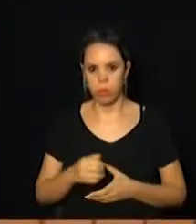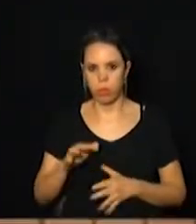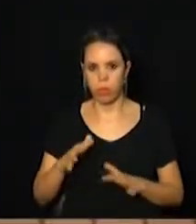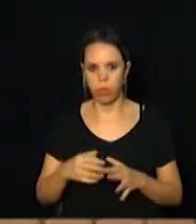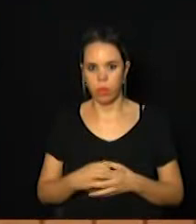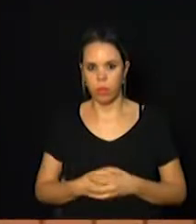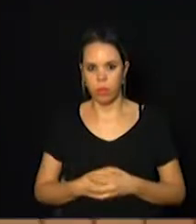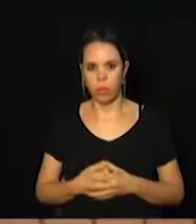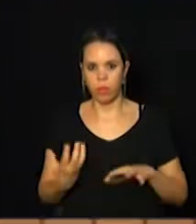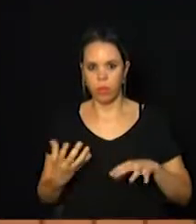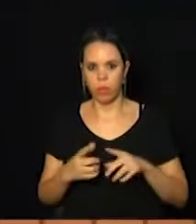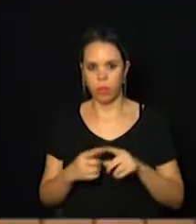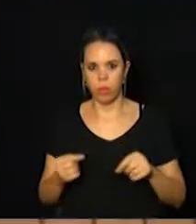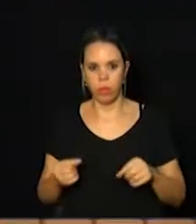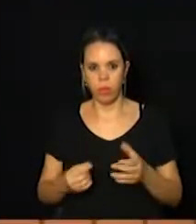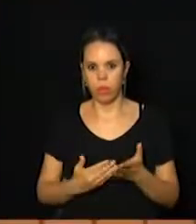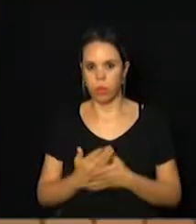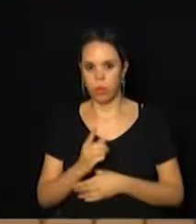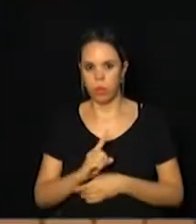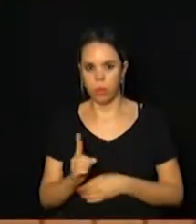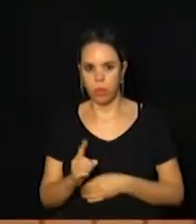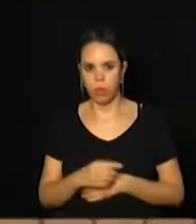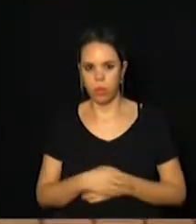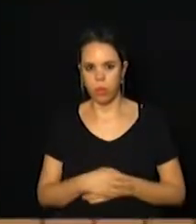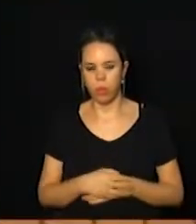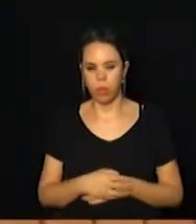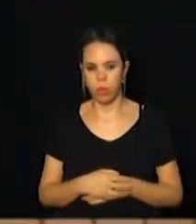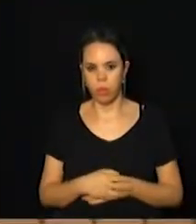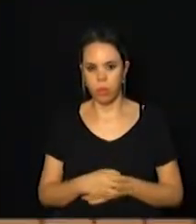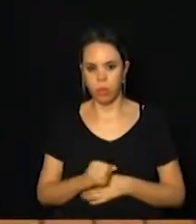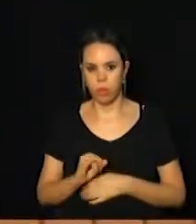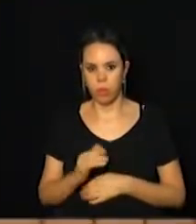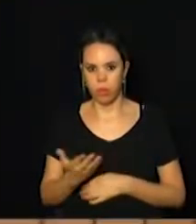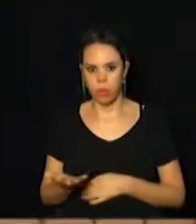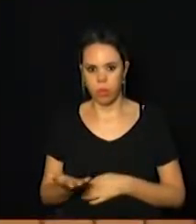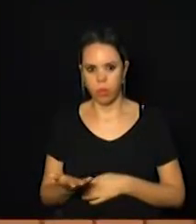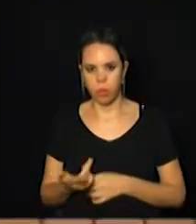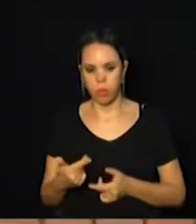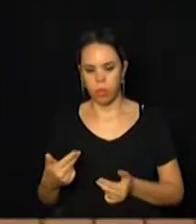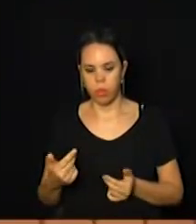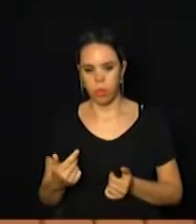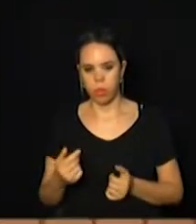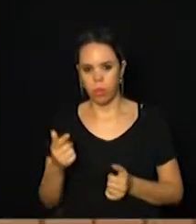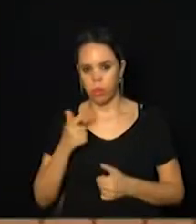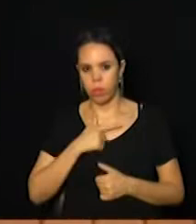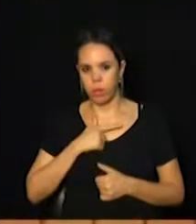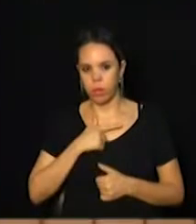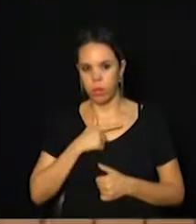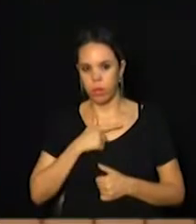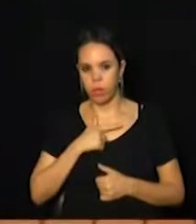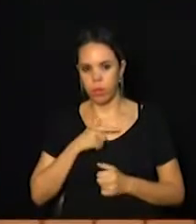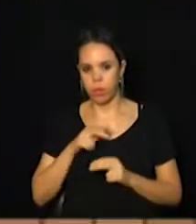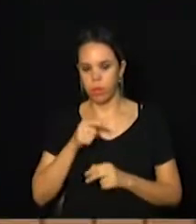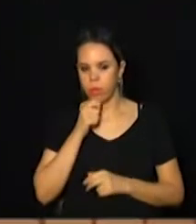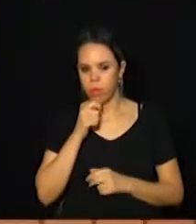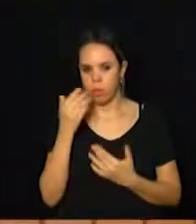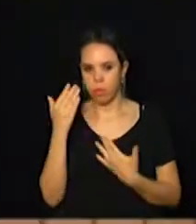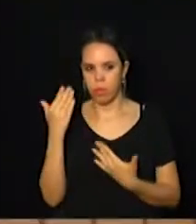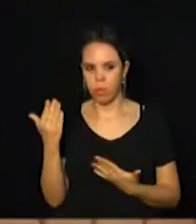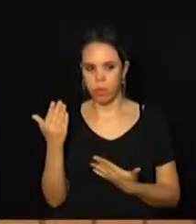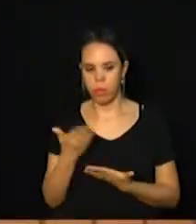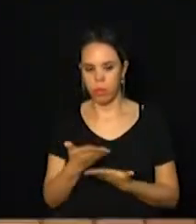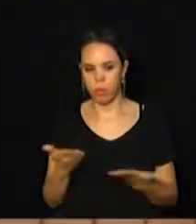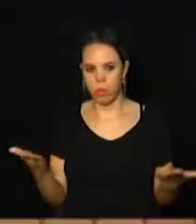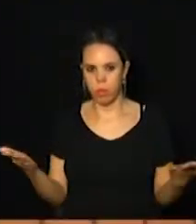nova Congresso Nacional isso não vai passar que se passar aí a coisa tá muito feia né então por enquanto muito obrigado